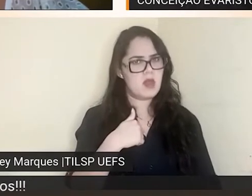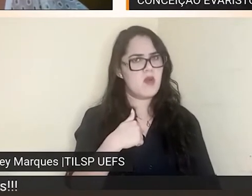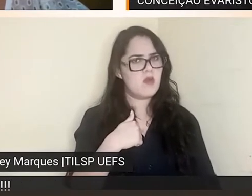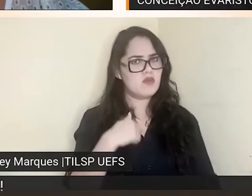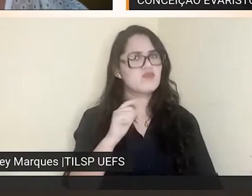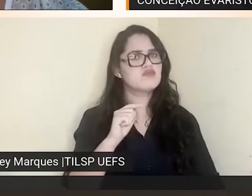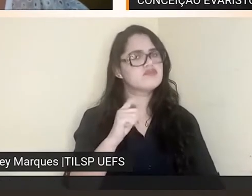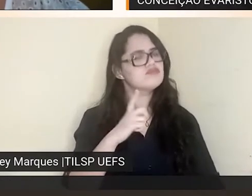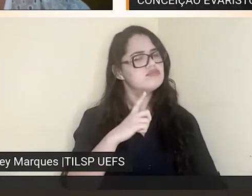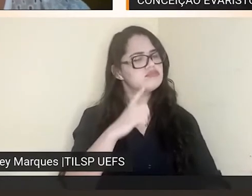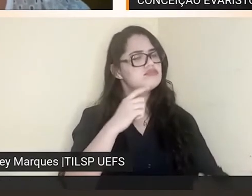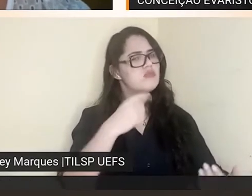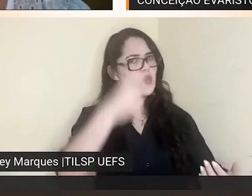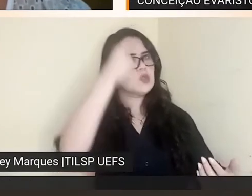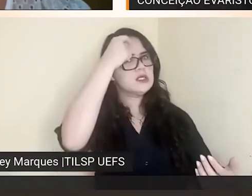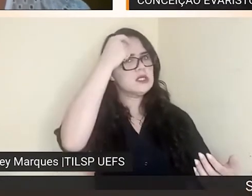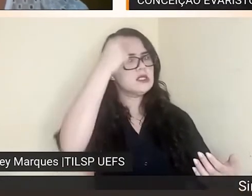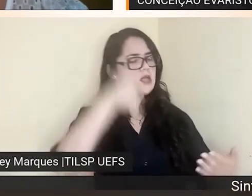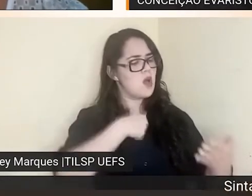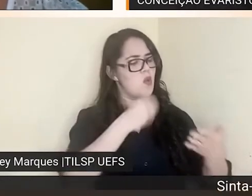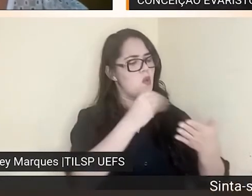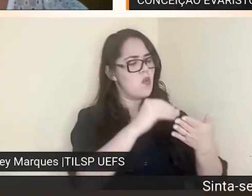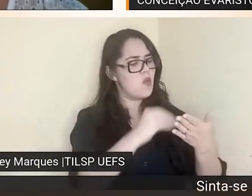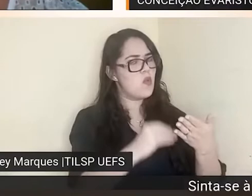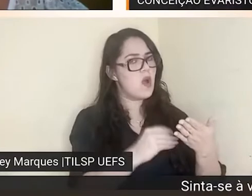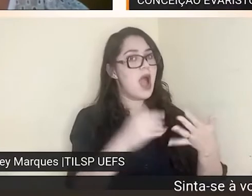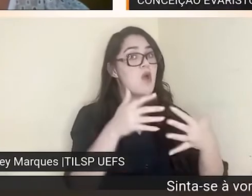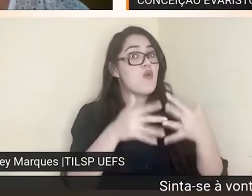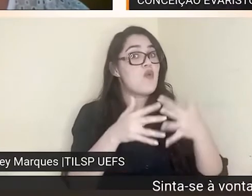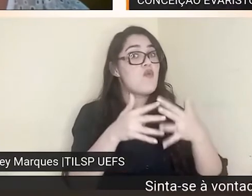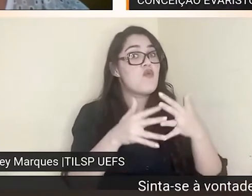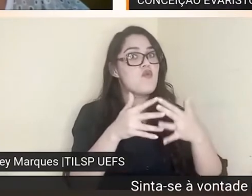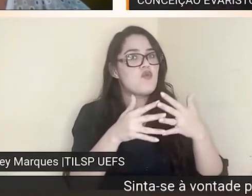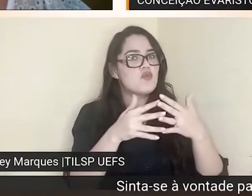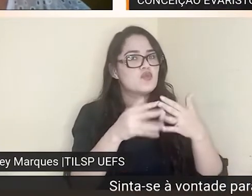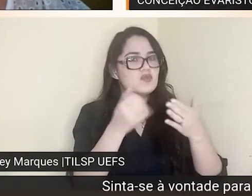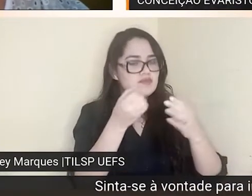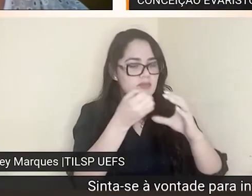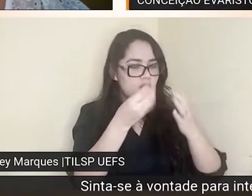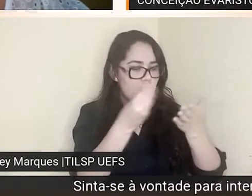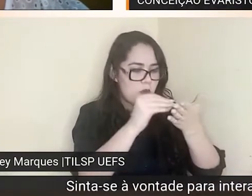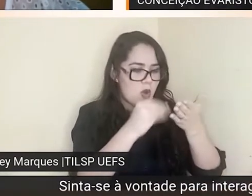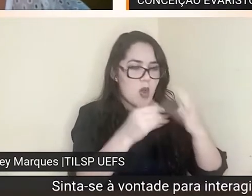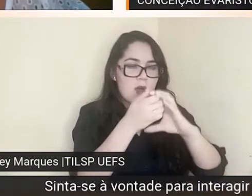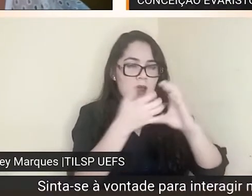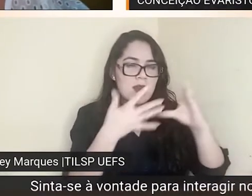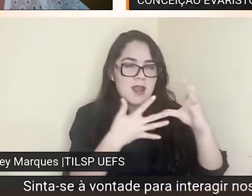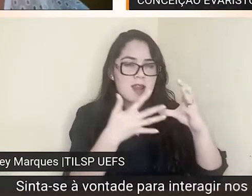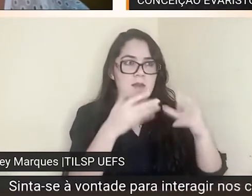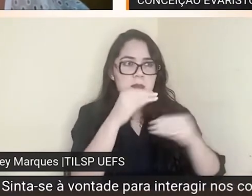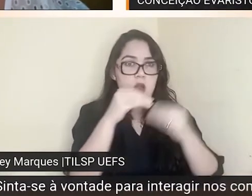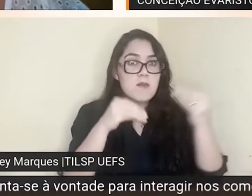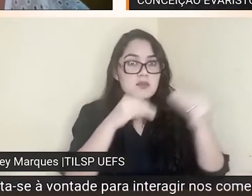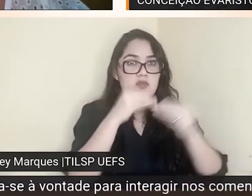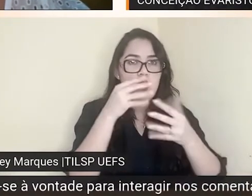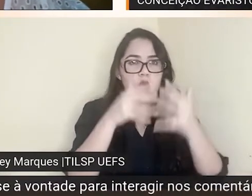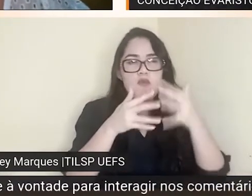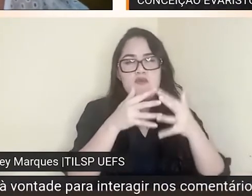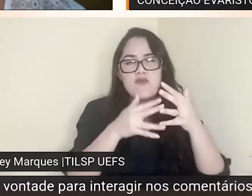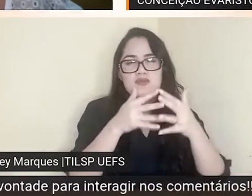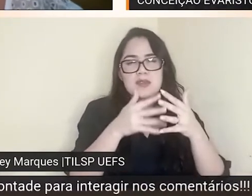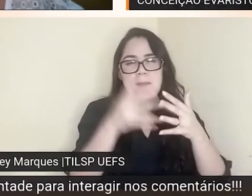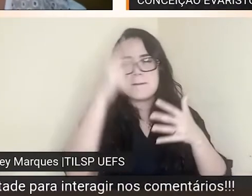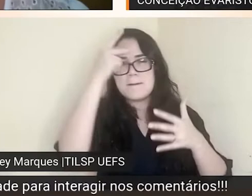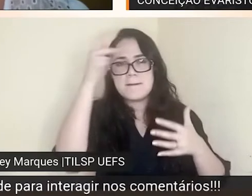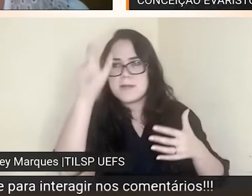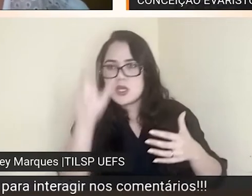intencionalmente, né? Eu confundo pessoas reais com pessoas fictícias. Esse é o jogo da escrita.